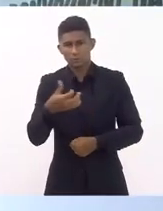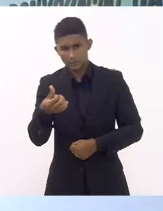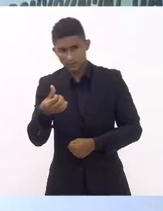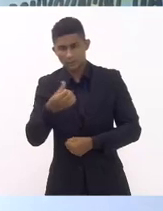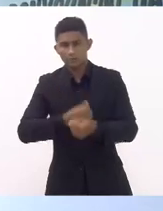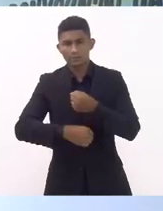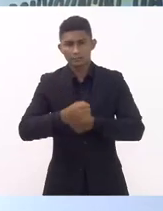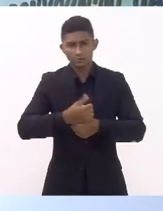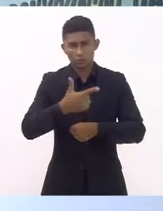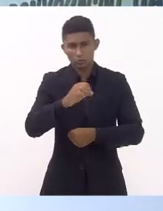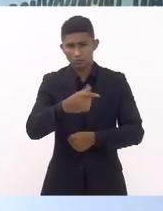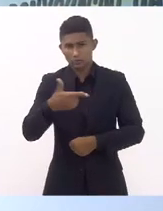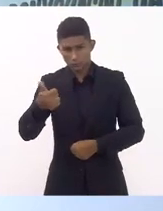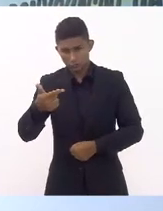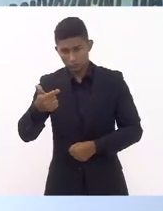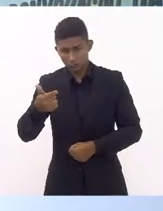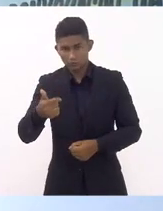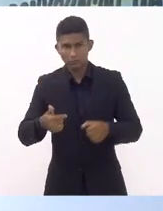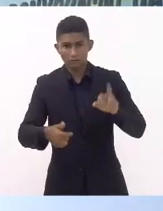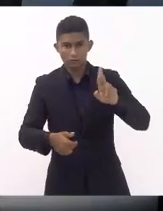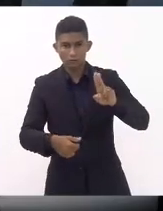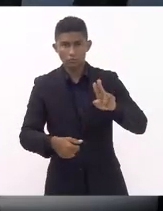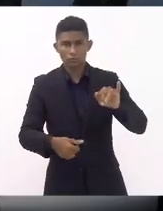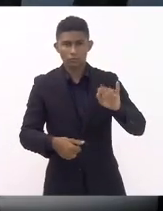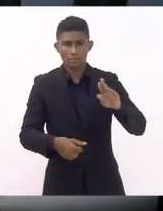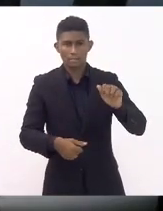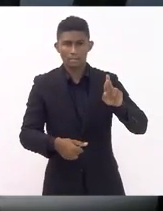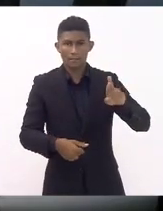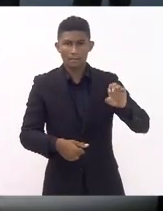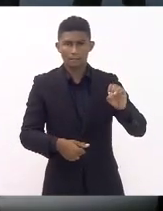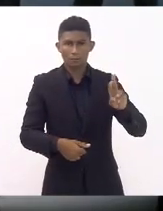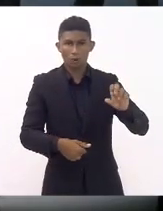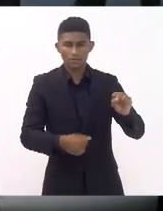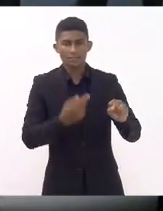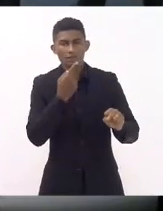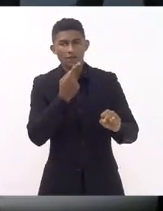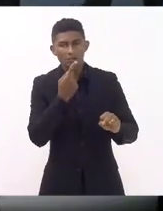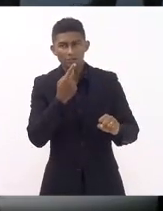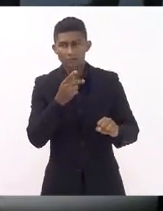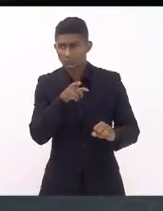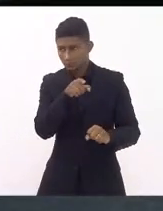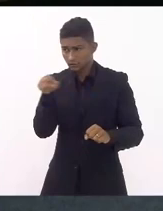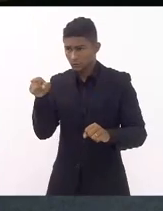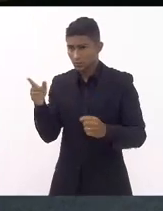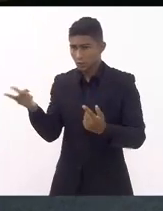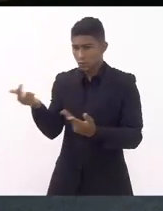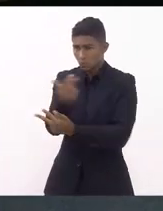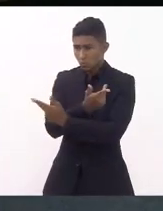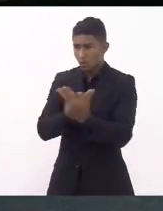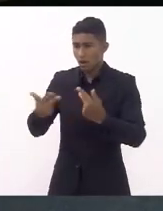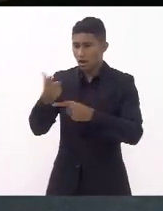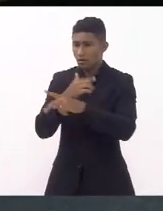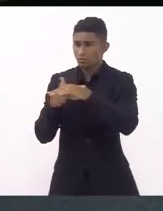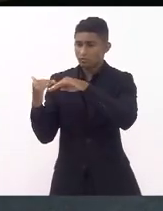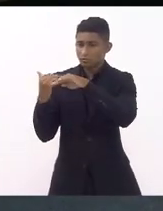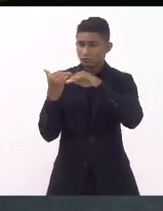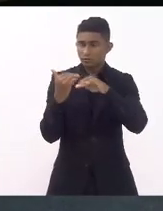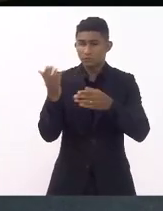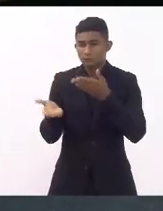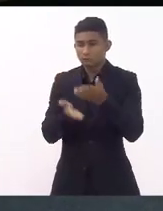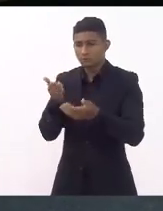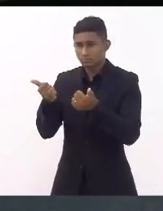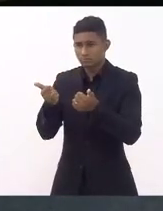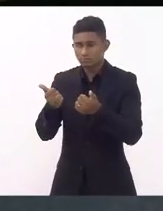falava assim... Aos iguais, um tratamento igual. Aos desiguais, um tratamento desigual na medida das suas